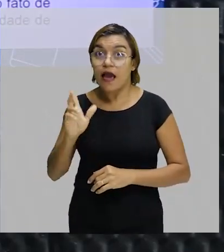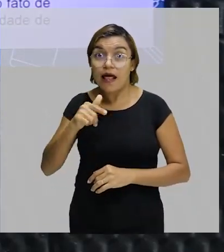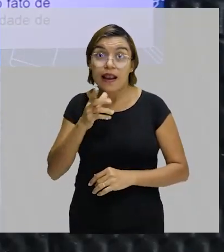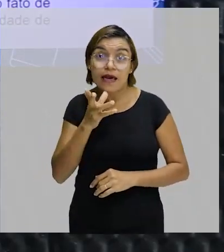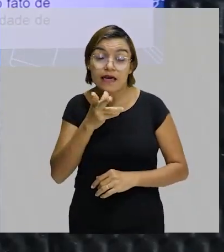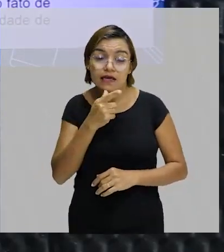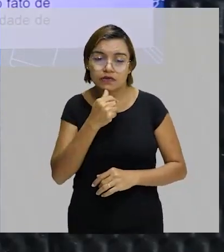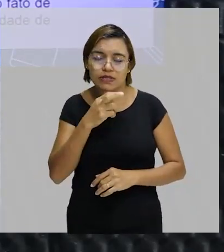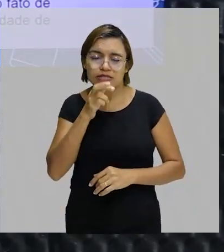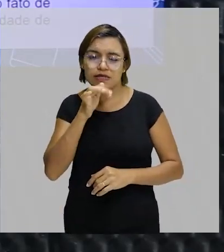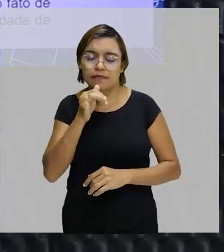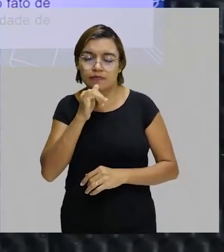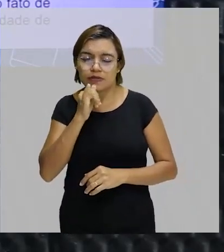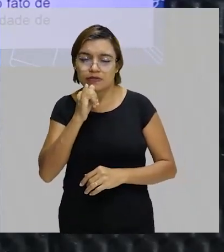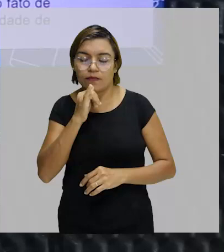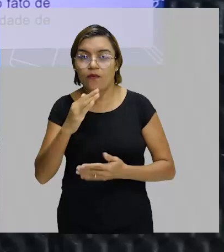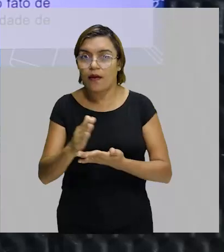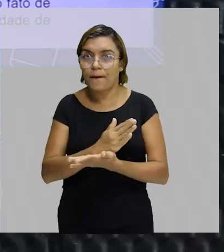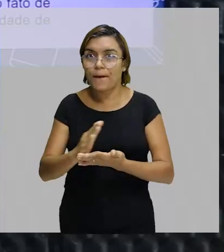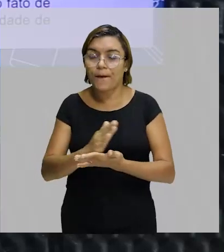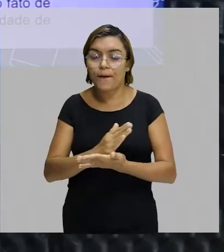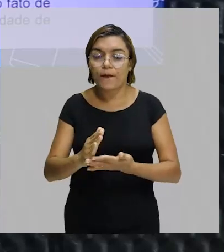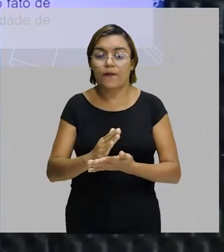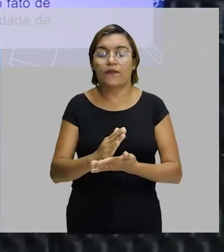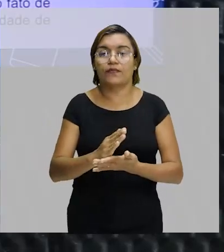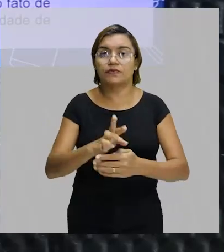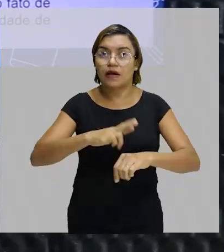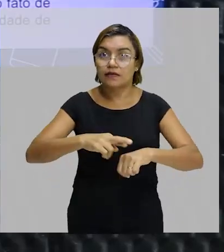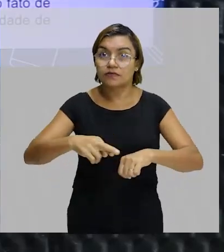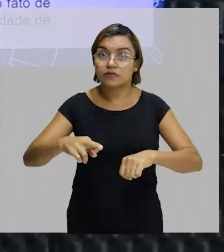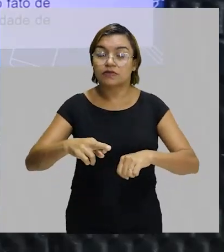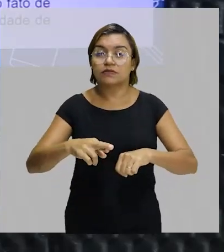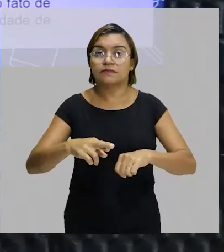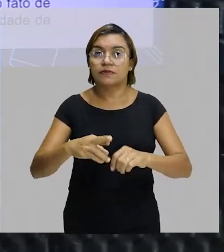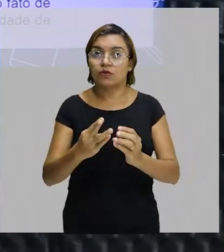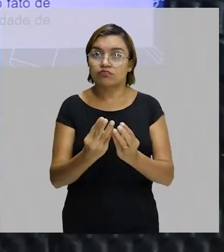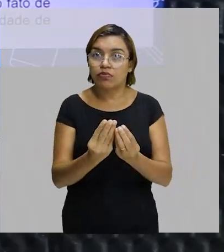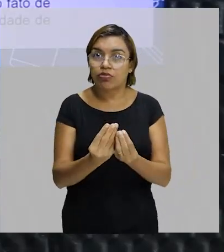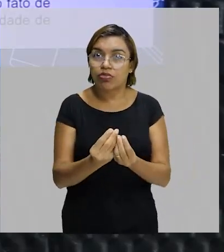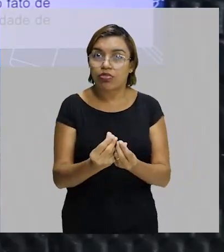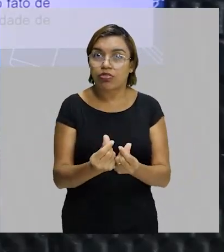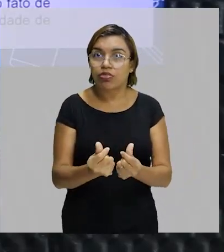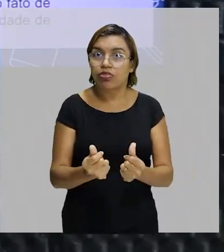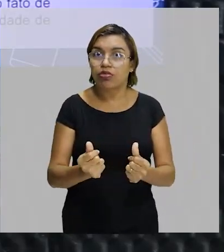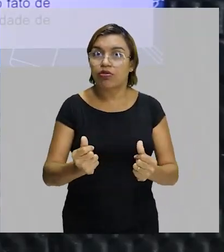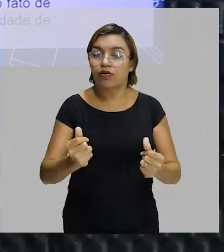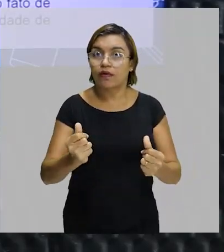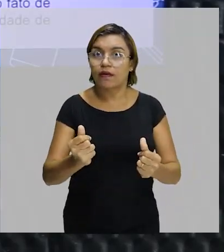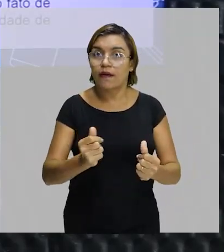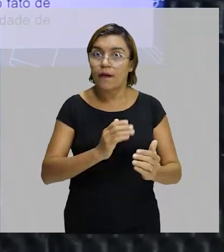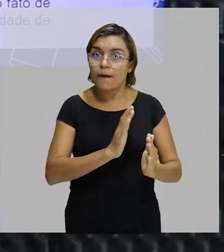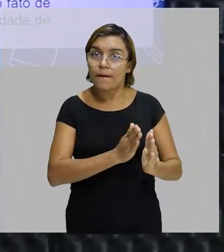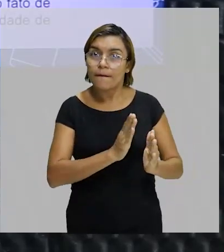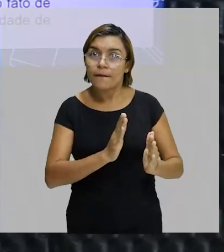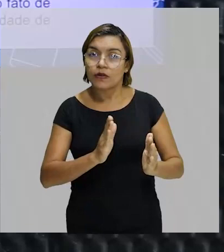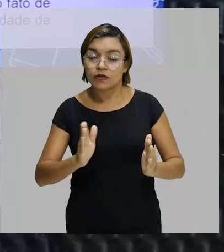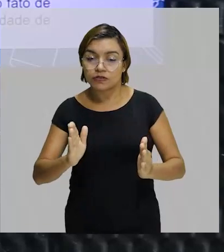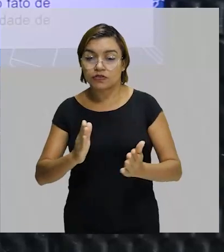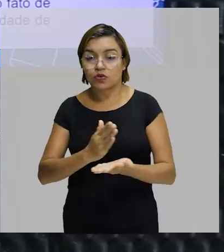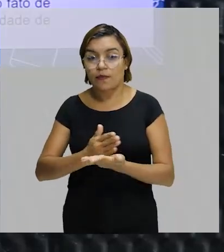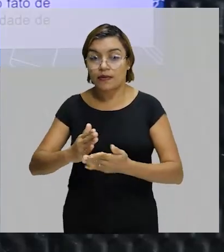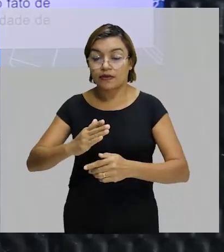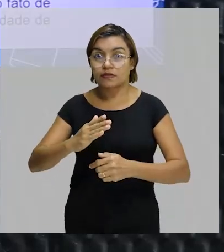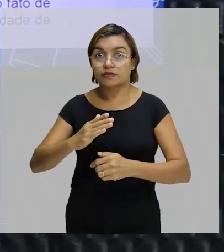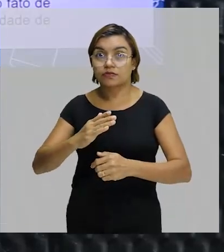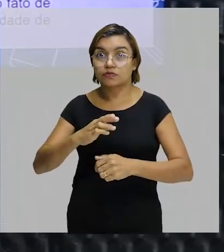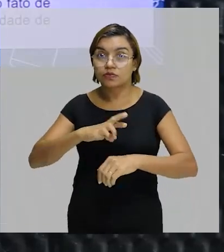alguns, eles se desintegram, a desintegração é o processo que começa com o elemento